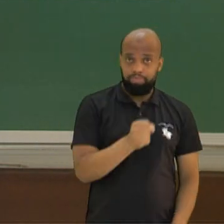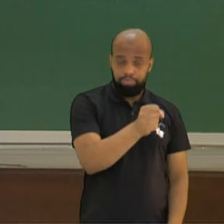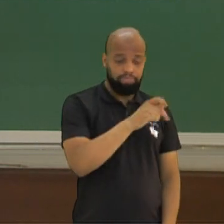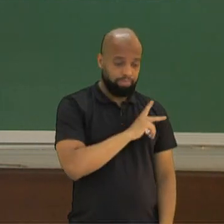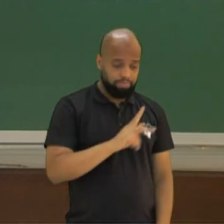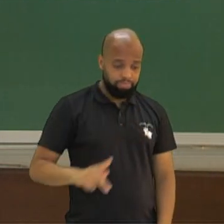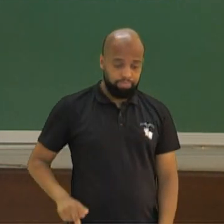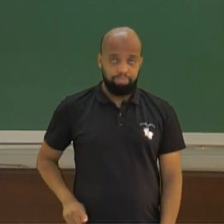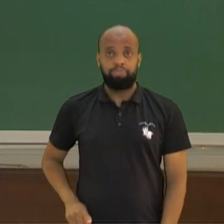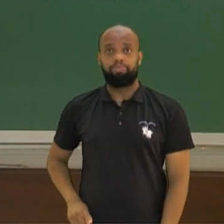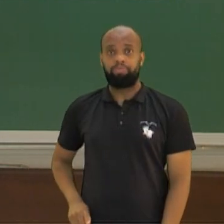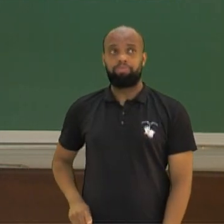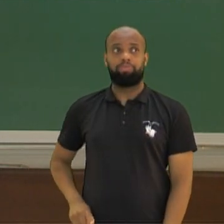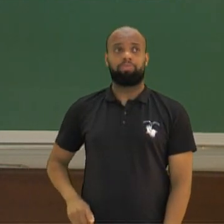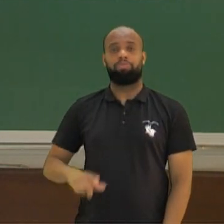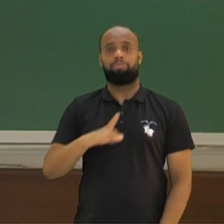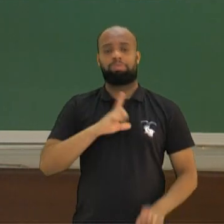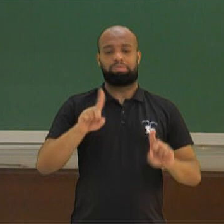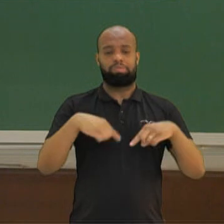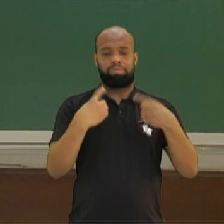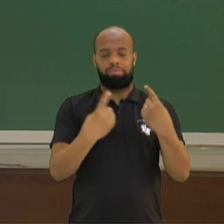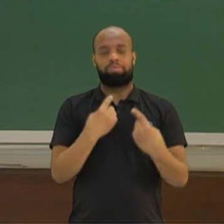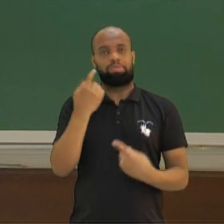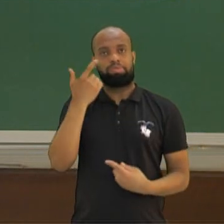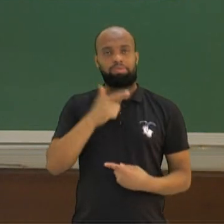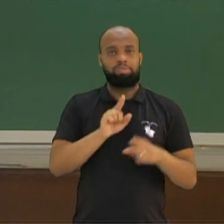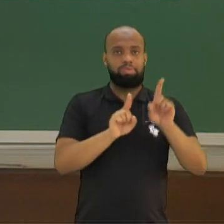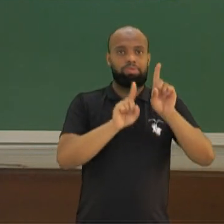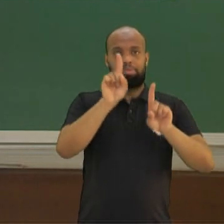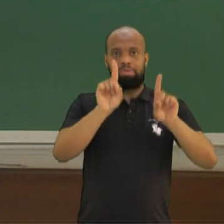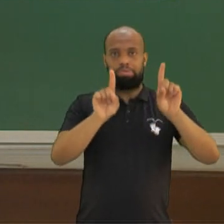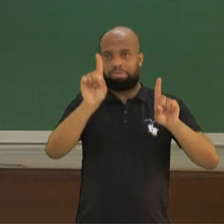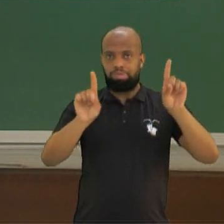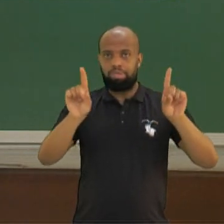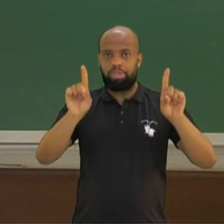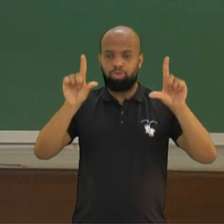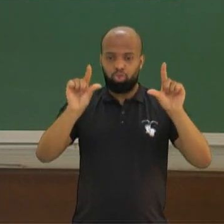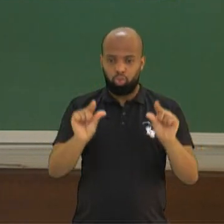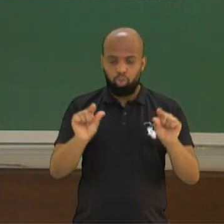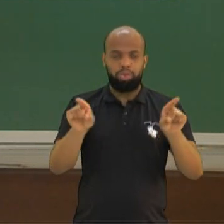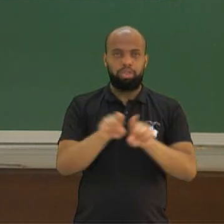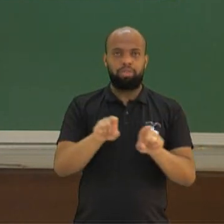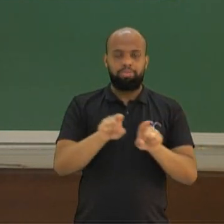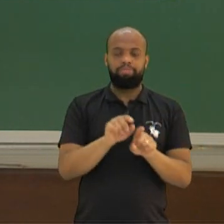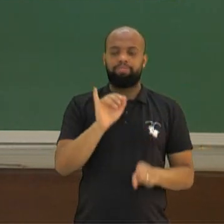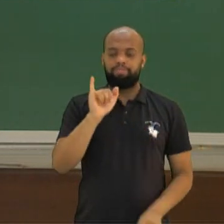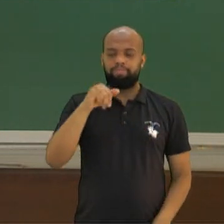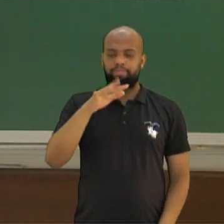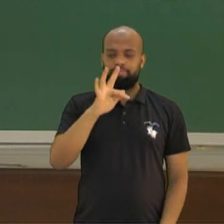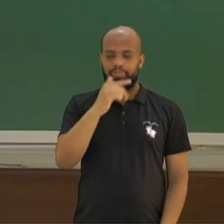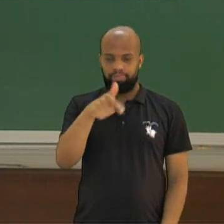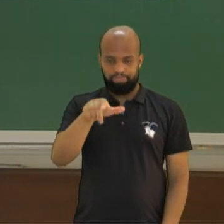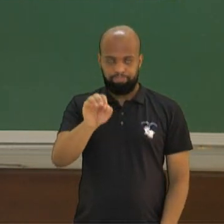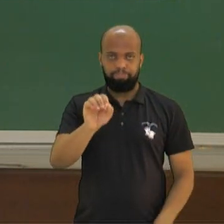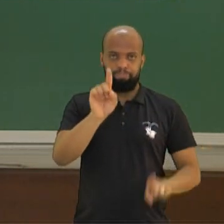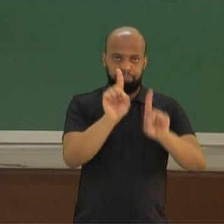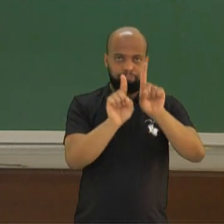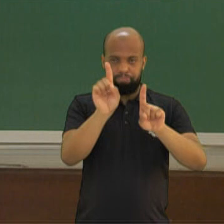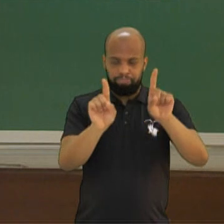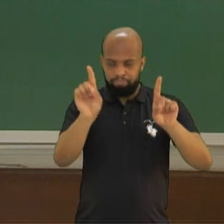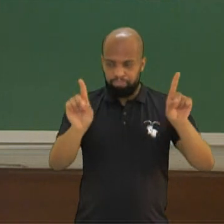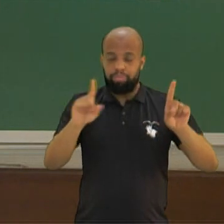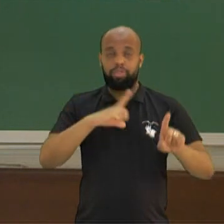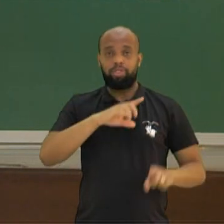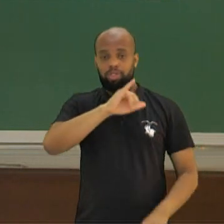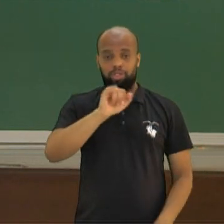da República com esse desafio de estabilizar a economia, com esse desafio de conter a inflação, e nós vamos ter, em julho